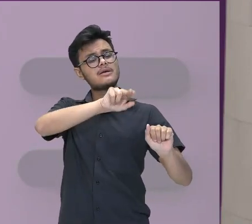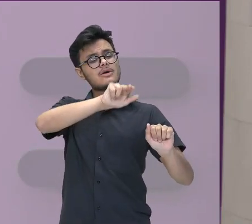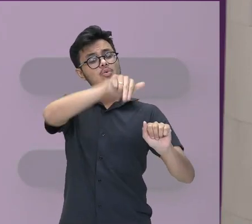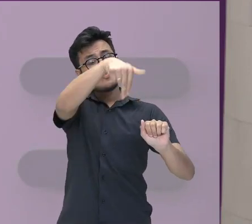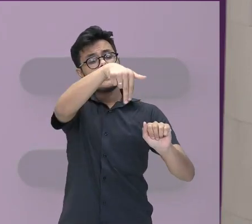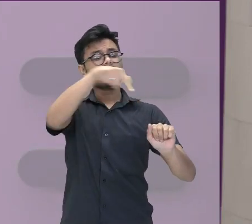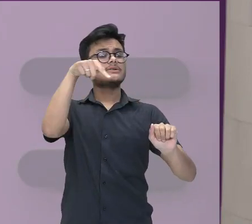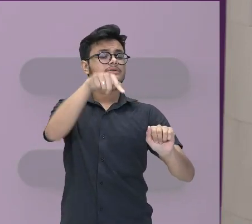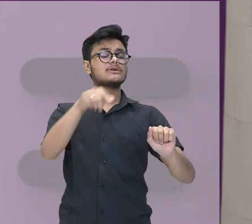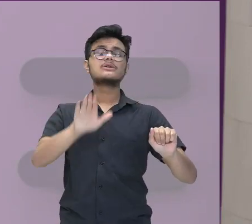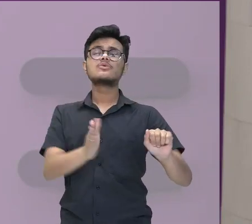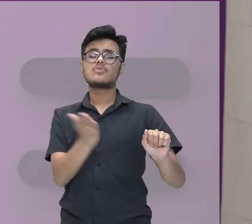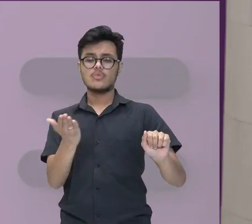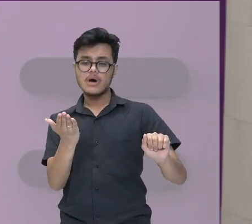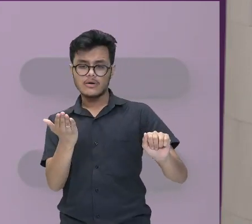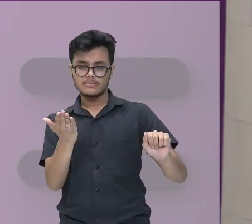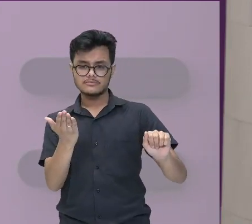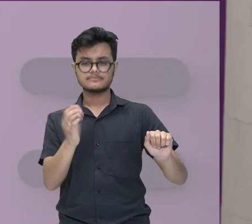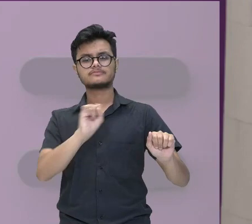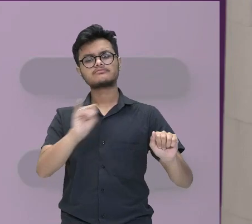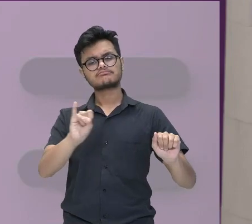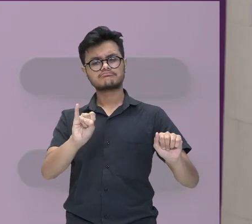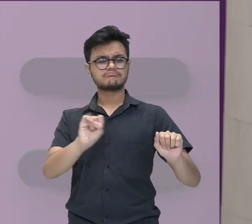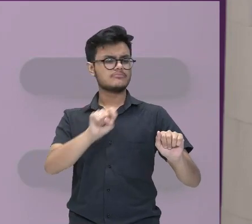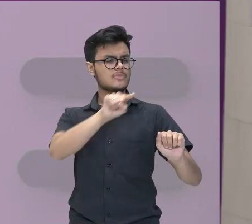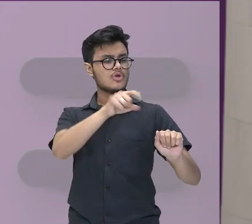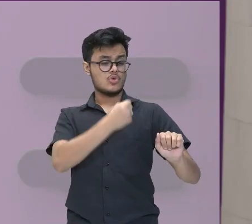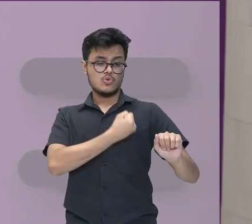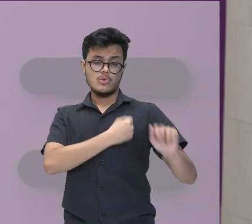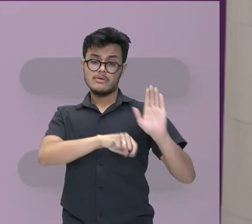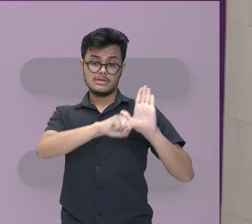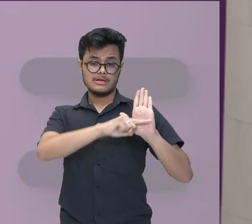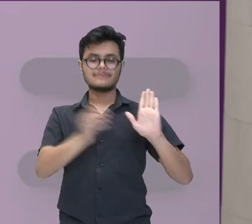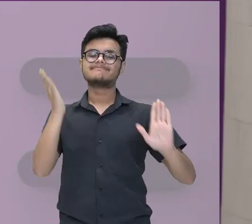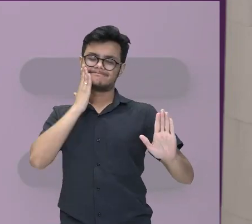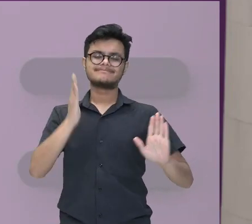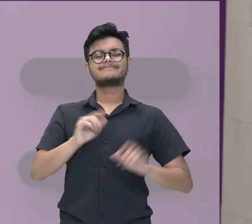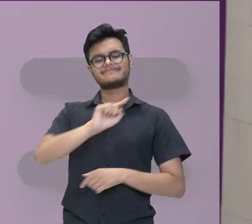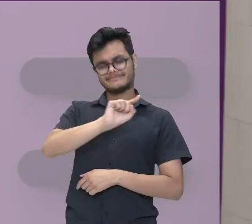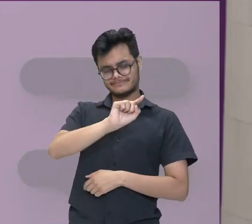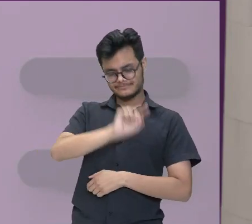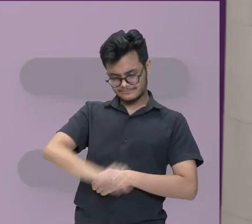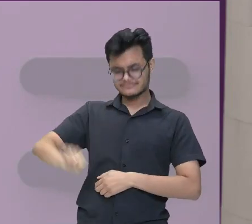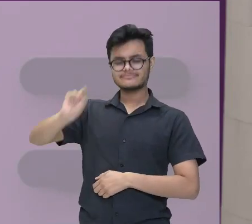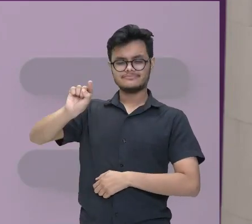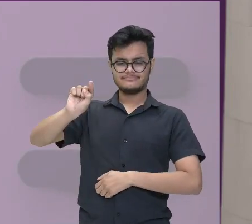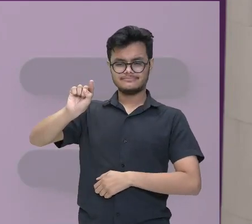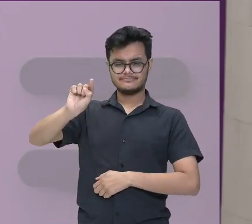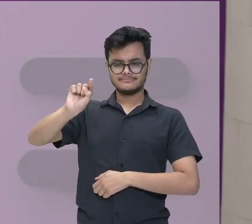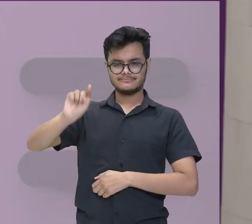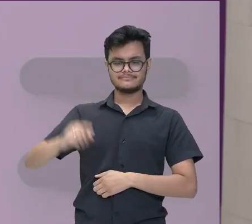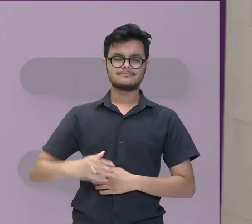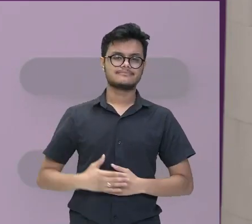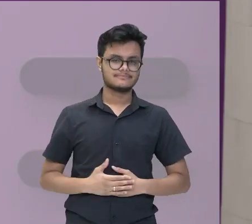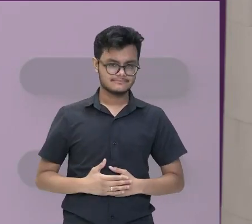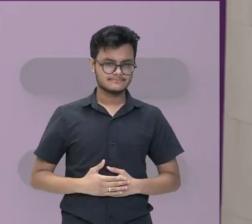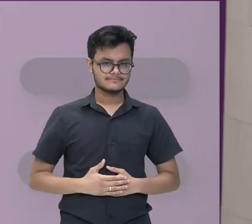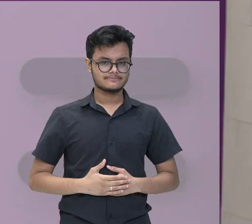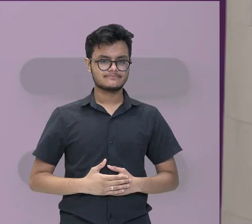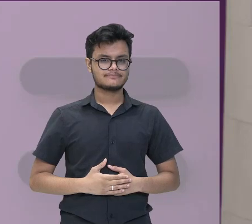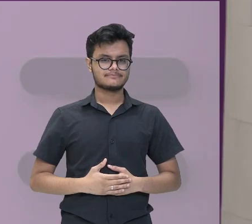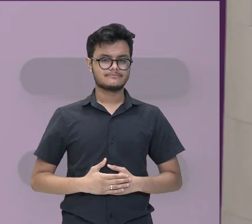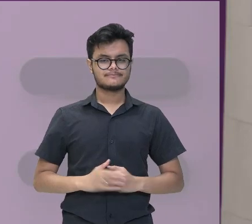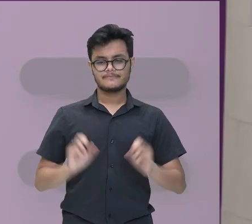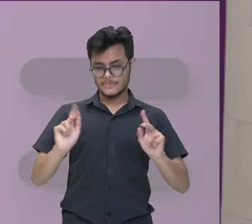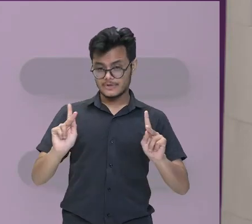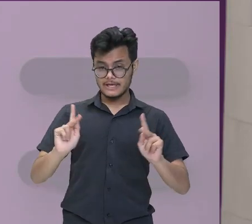função. Se esse valor for negativo, então nós já sabemos que a concavidade da parábola, né, será